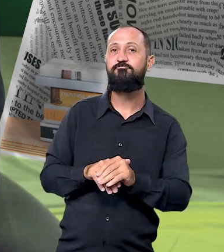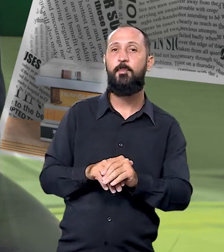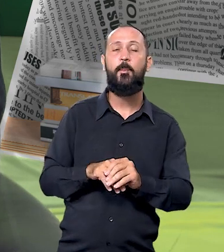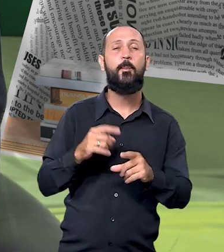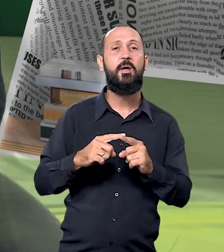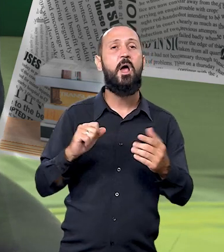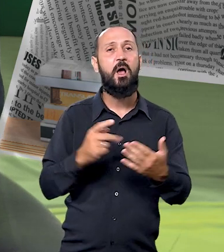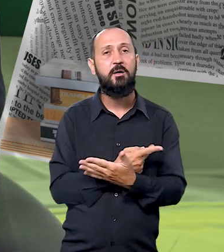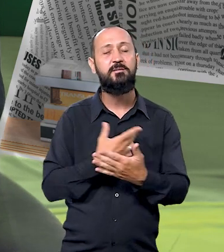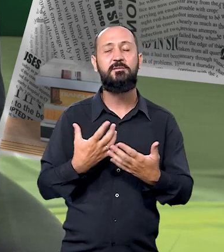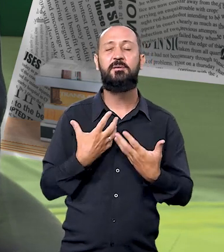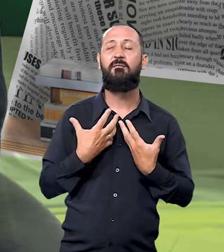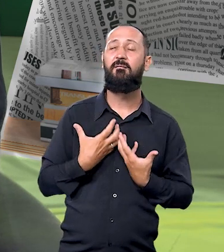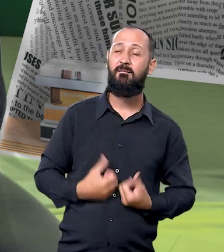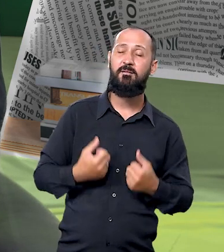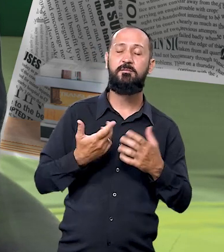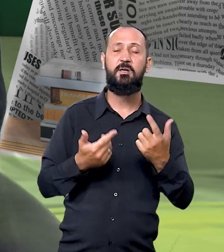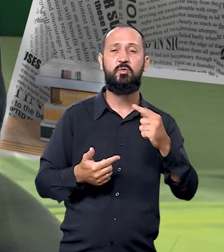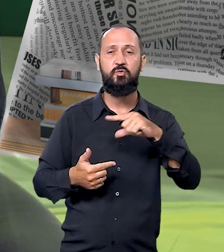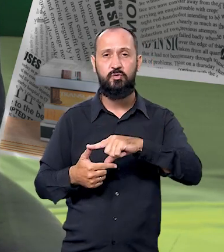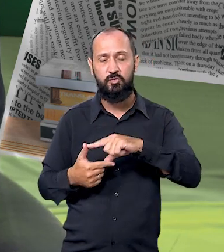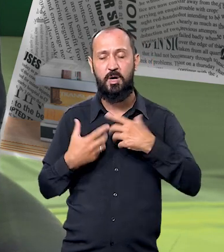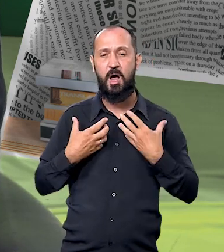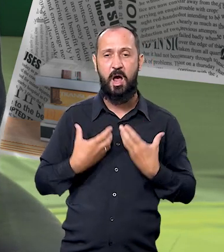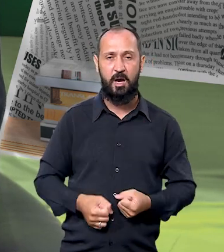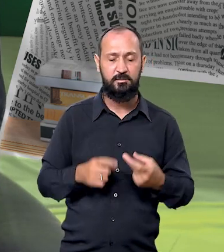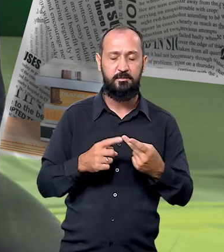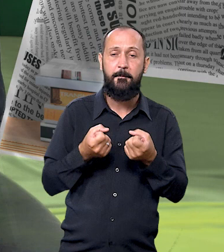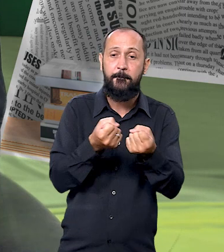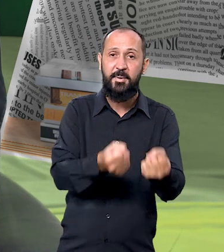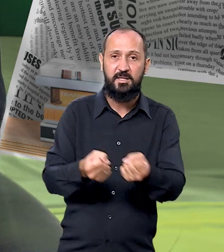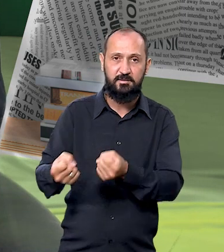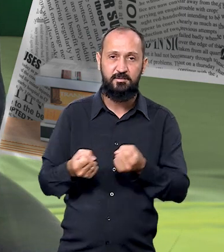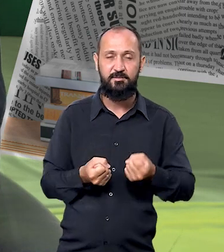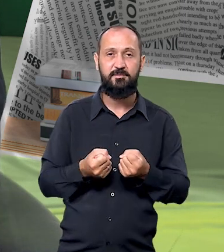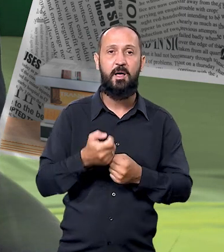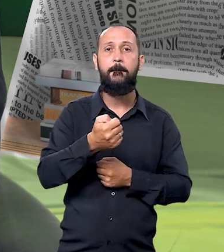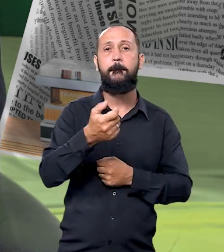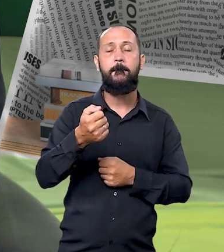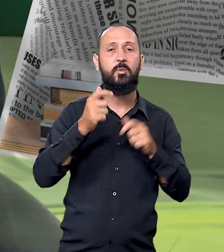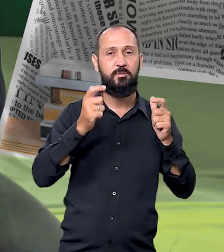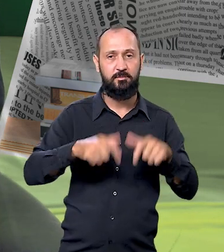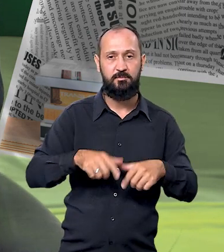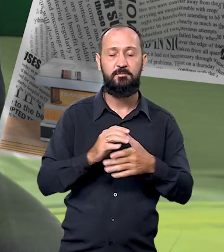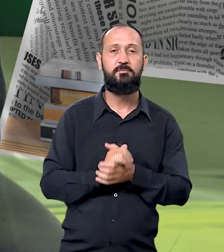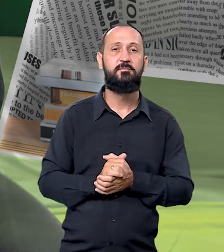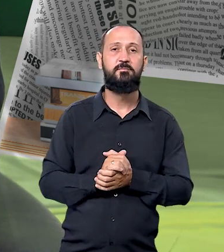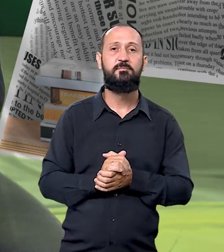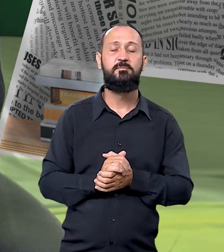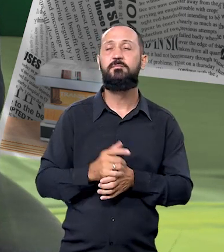eleitorais. Porque é isso que acontece. Desgaste, isolamento, cansaço, sobrecarga e pouco